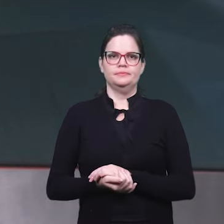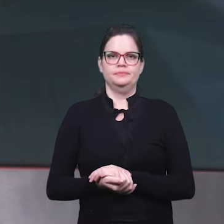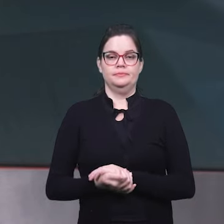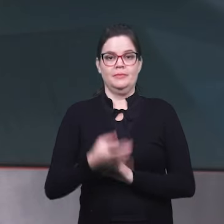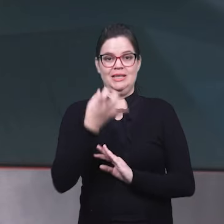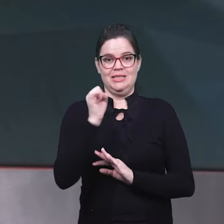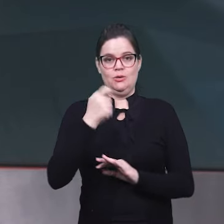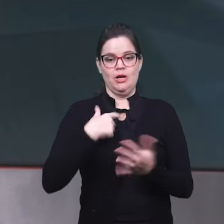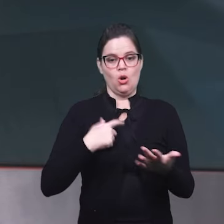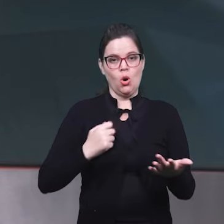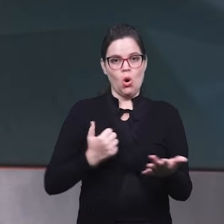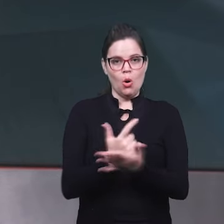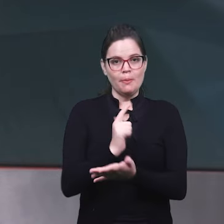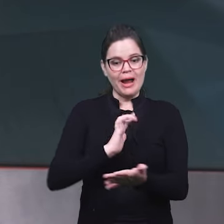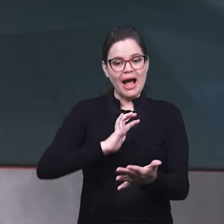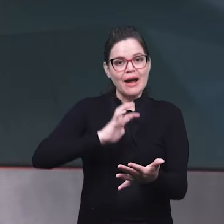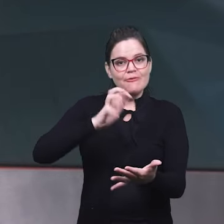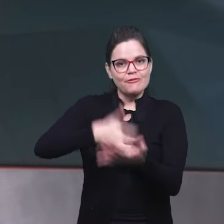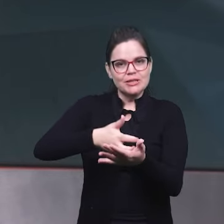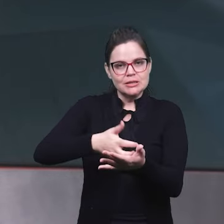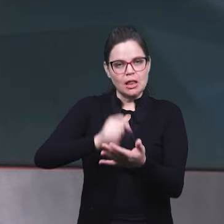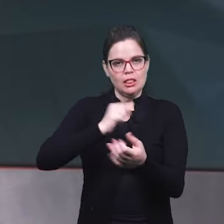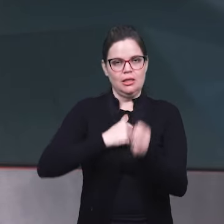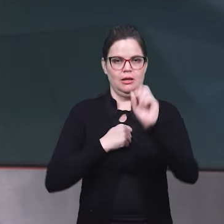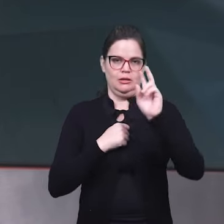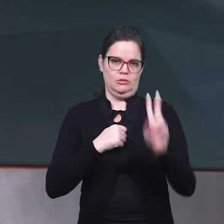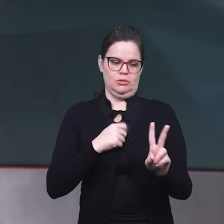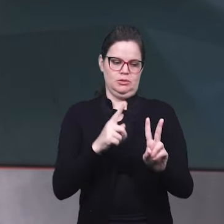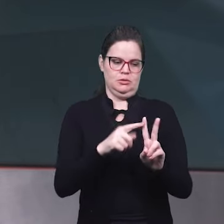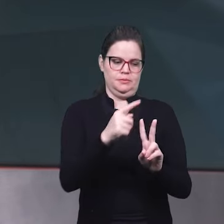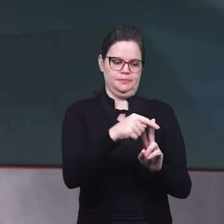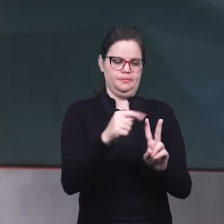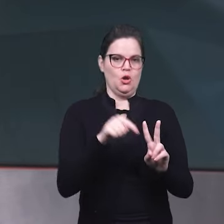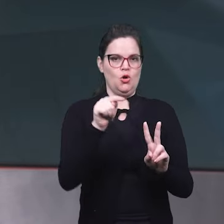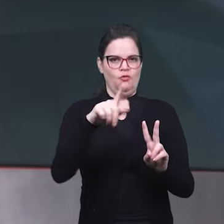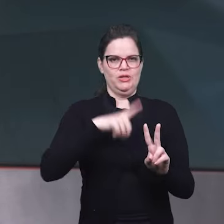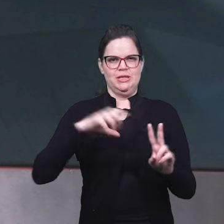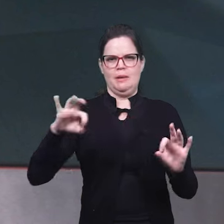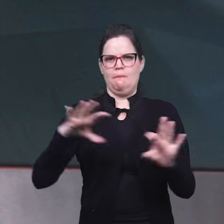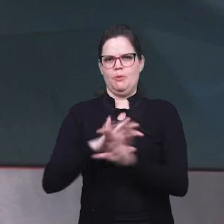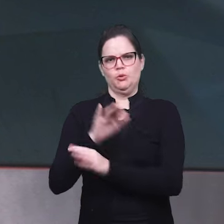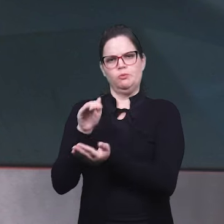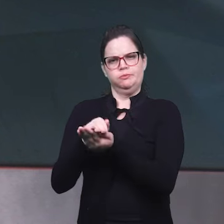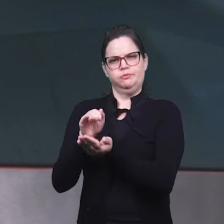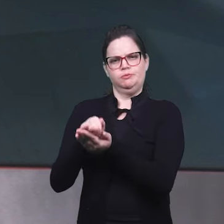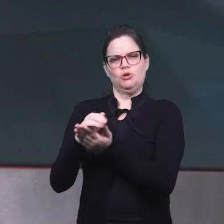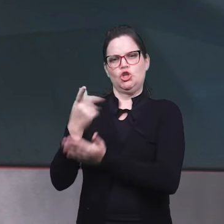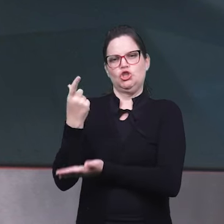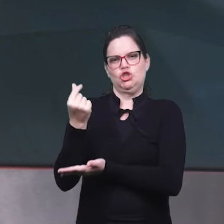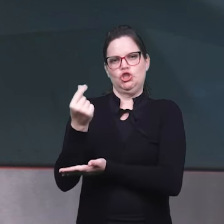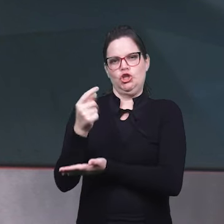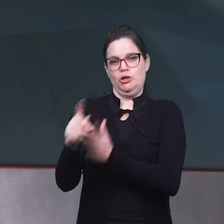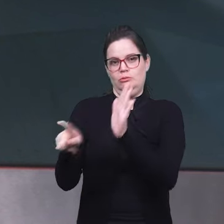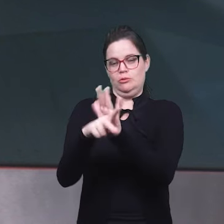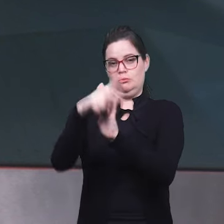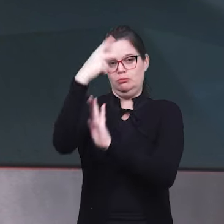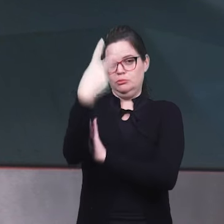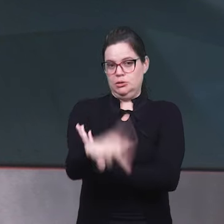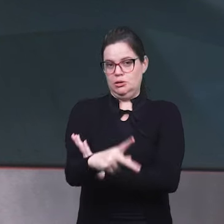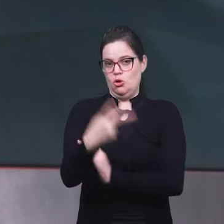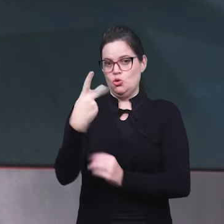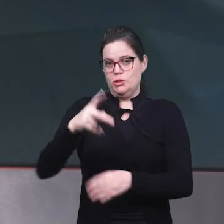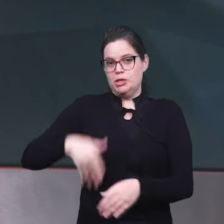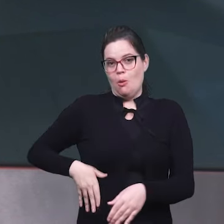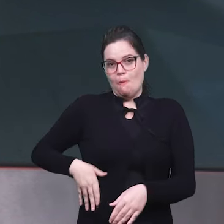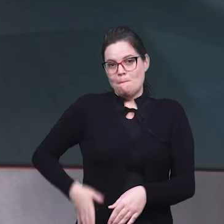Para comprar à vista, você tem duas formas de fazer. Você já tem o dinheiro, é seu, está